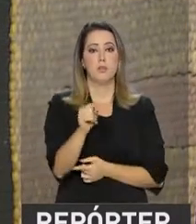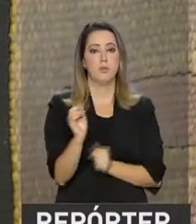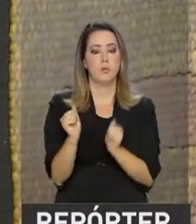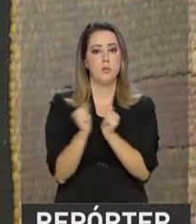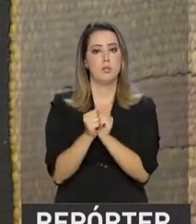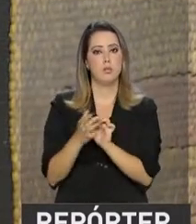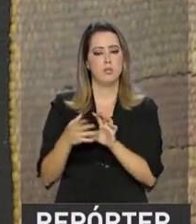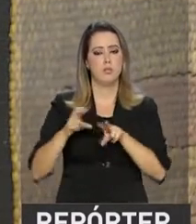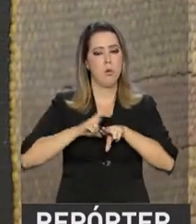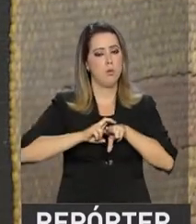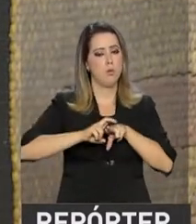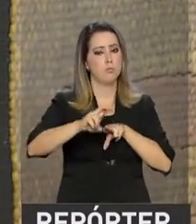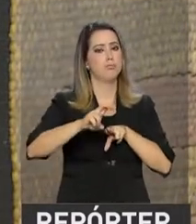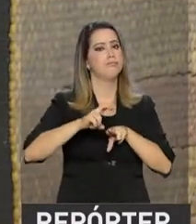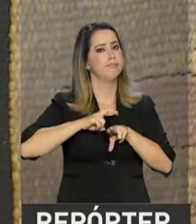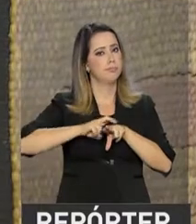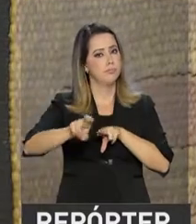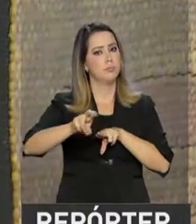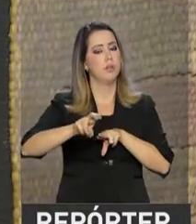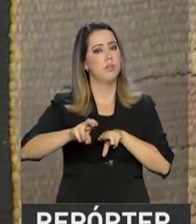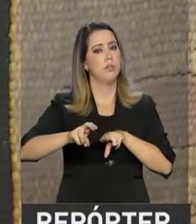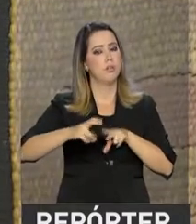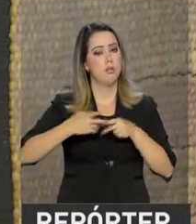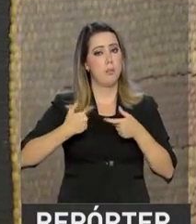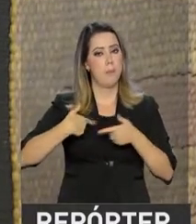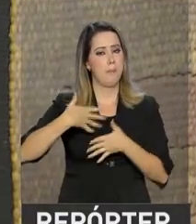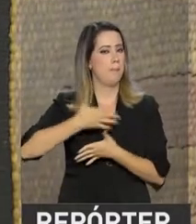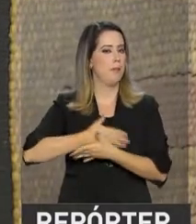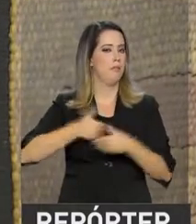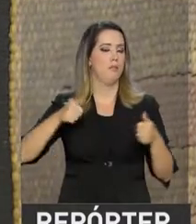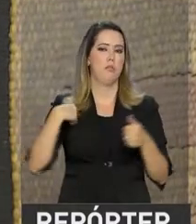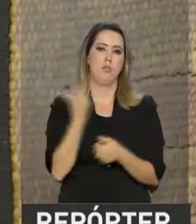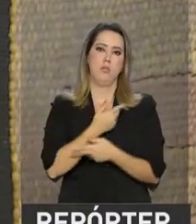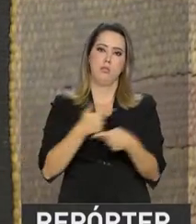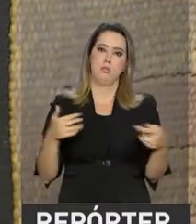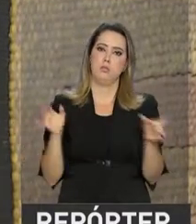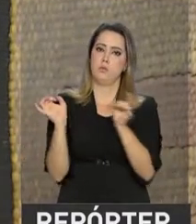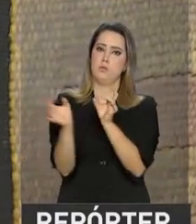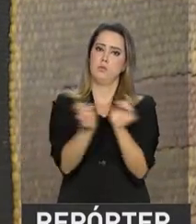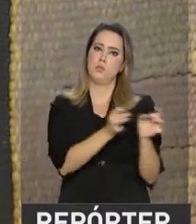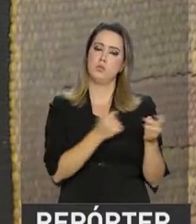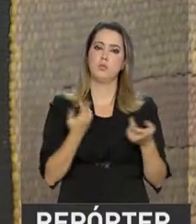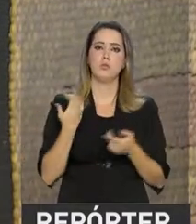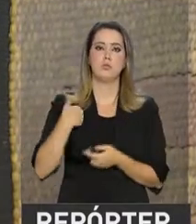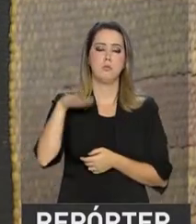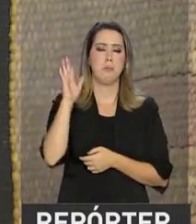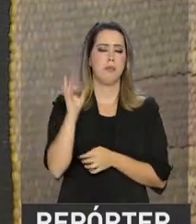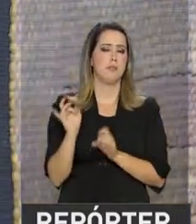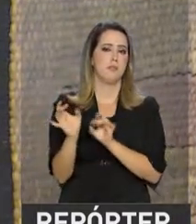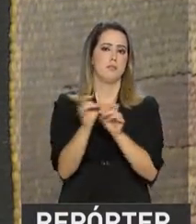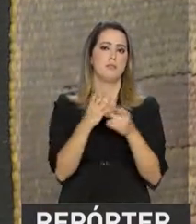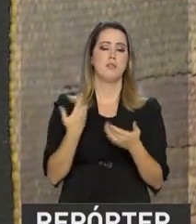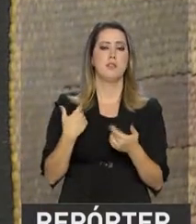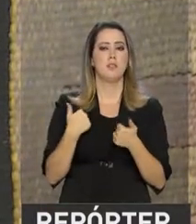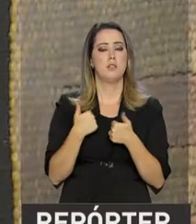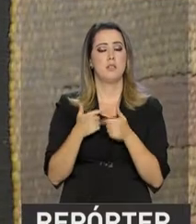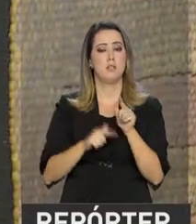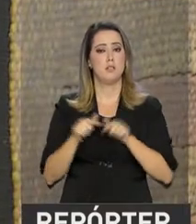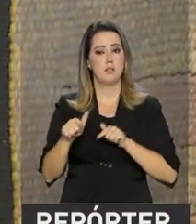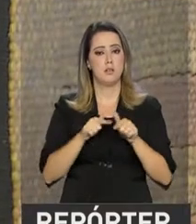região facilita o escoamento de nossos produtos, gera comércio,